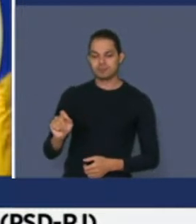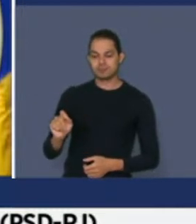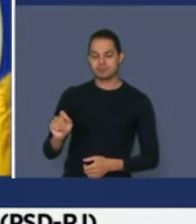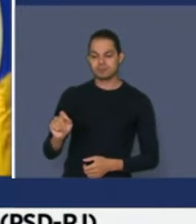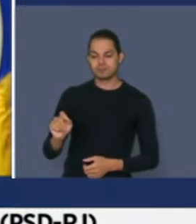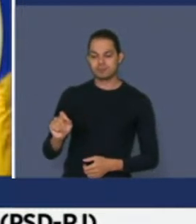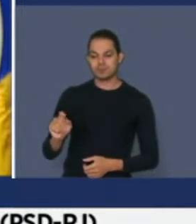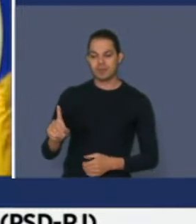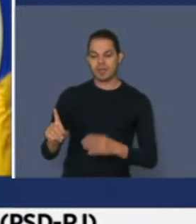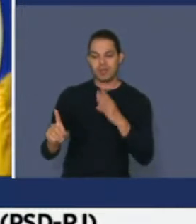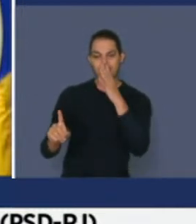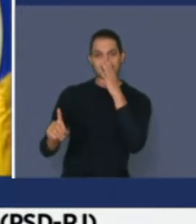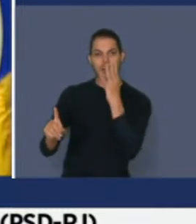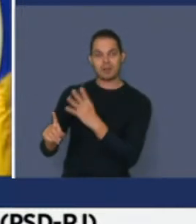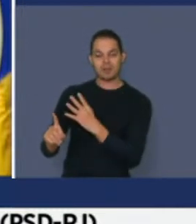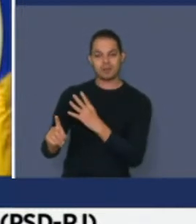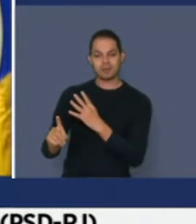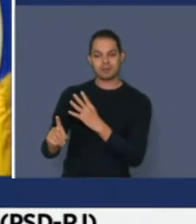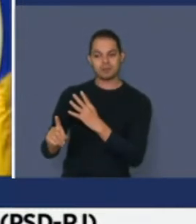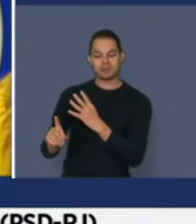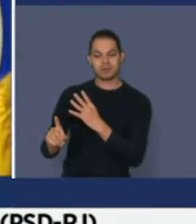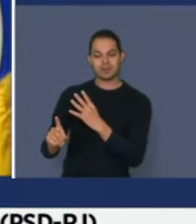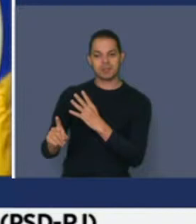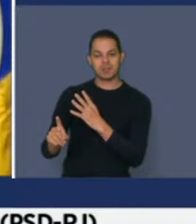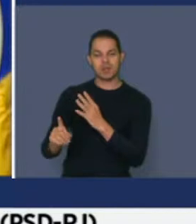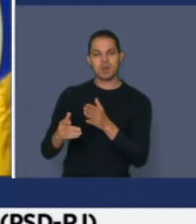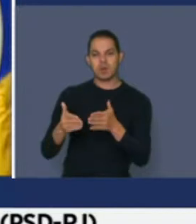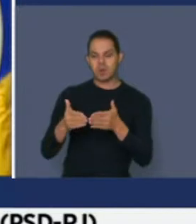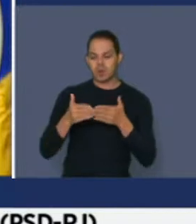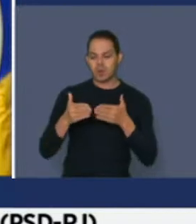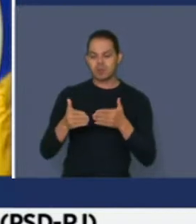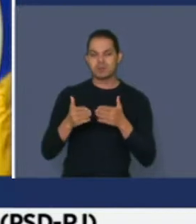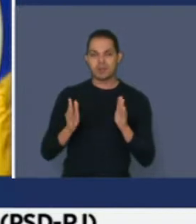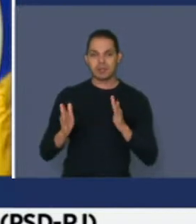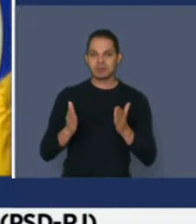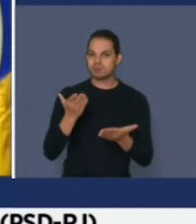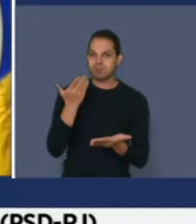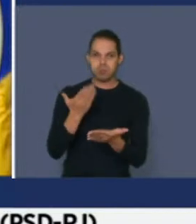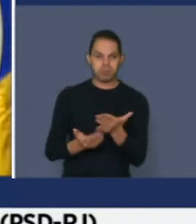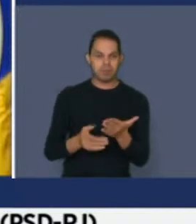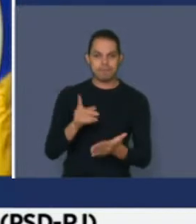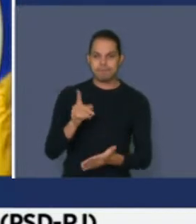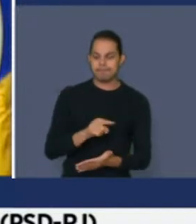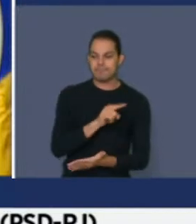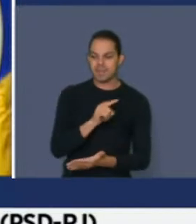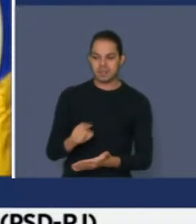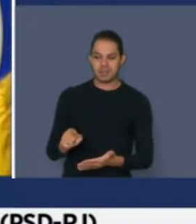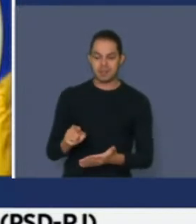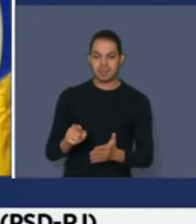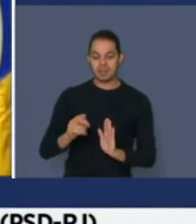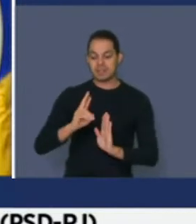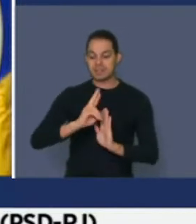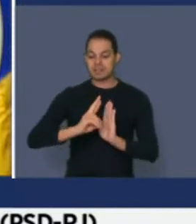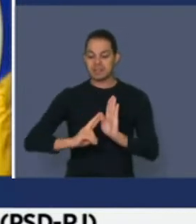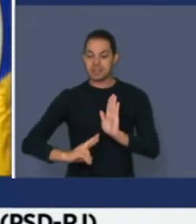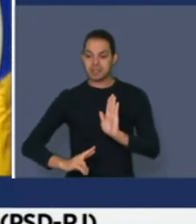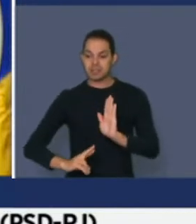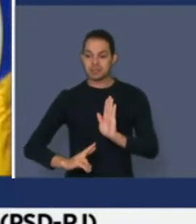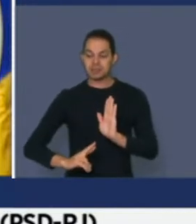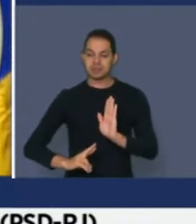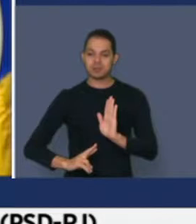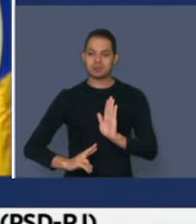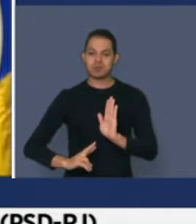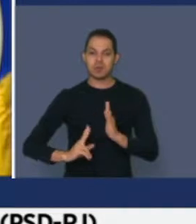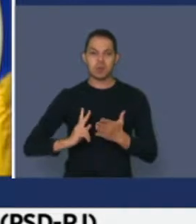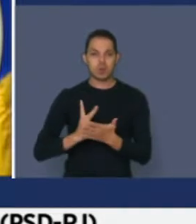que ensejaram os pedidos de perda de mandato, neste relatório não incorreu apenas